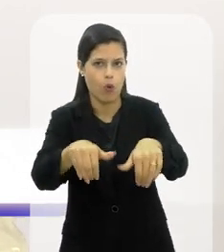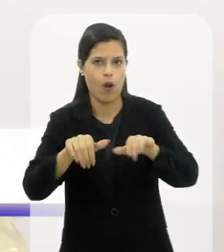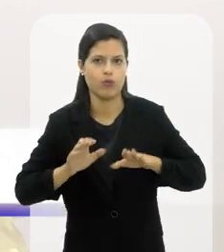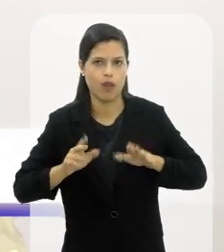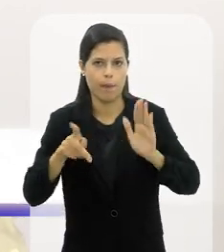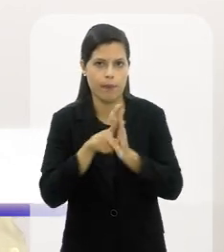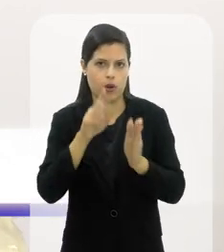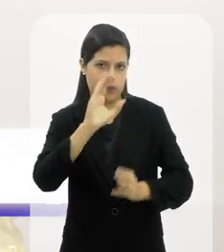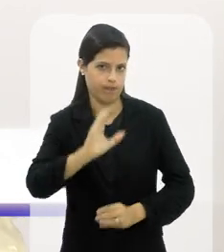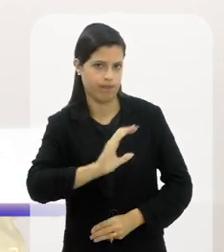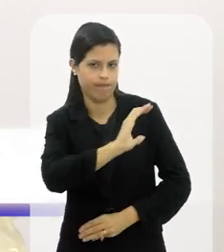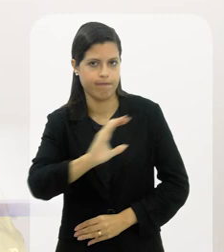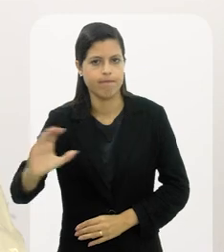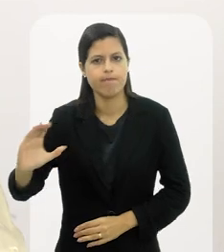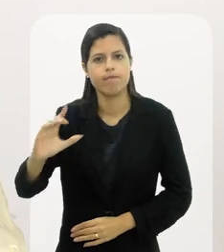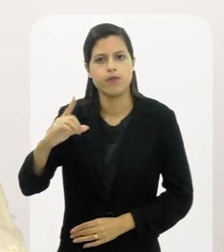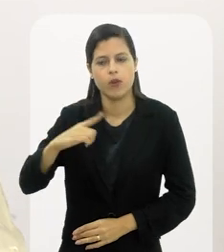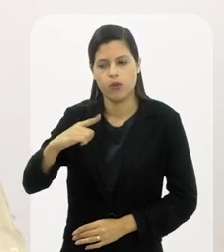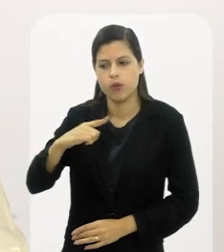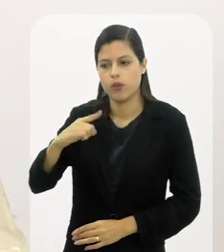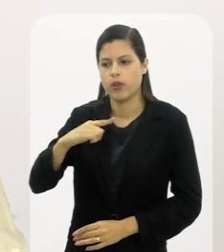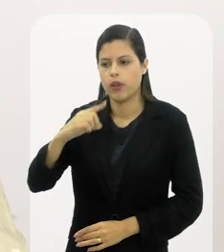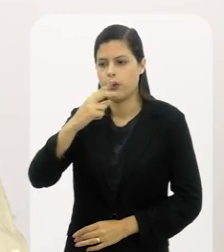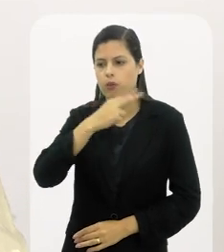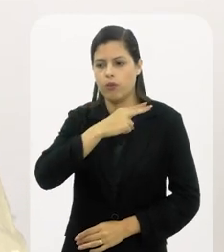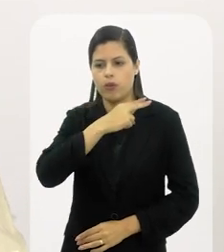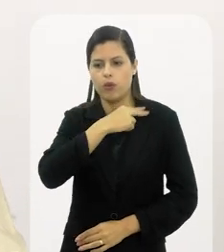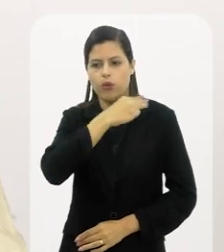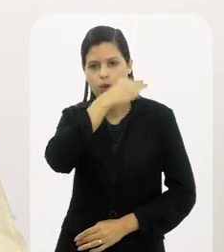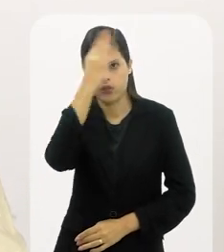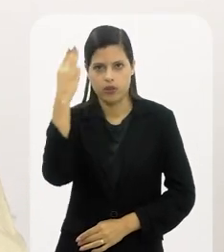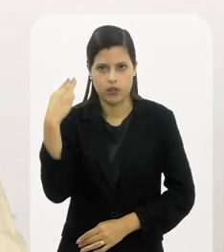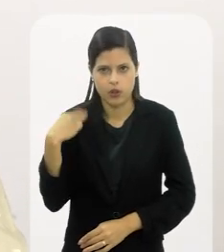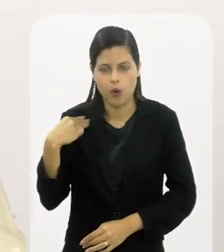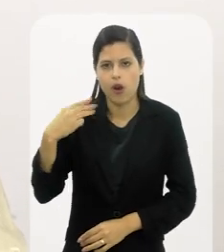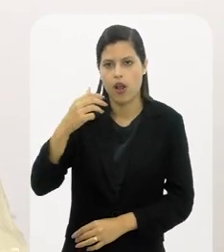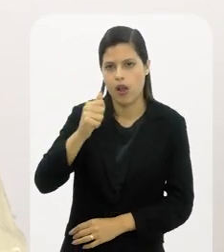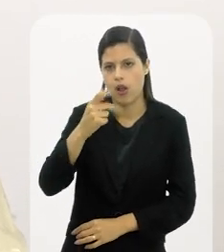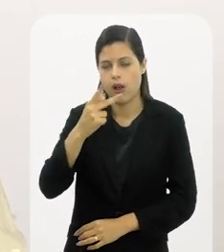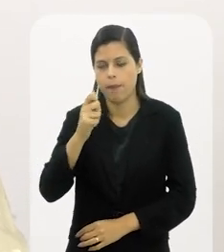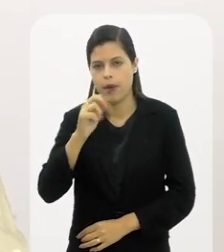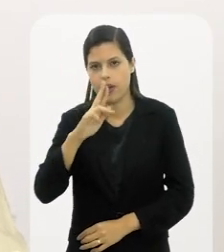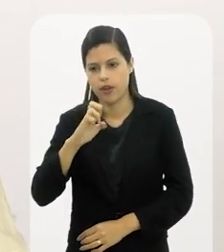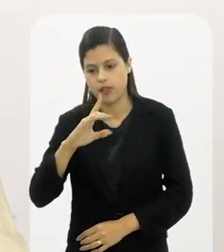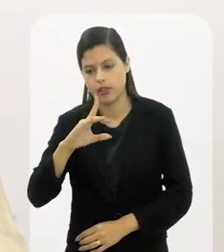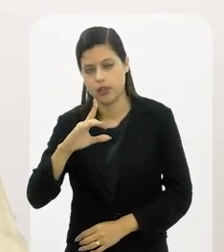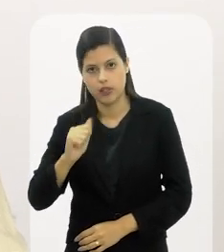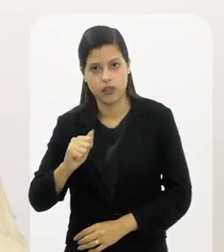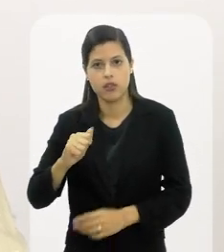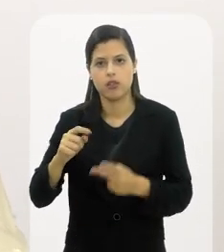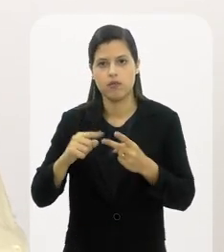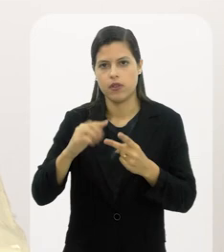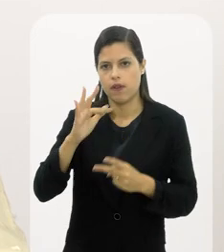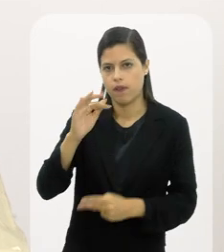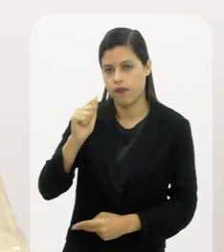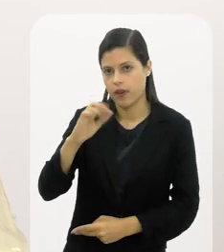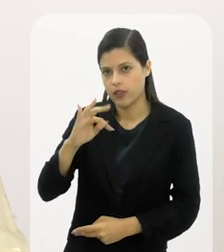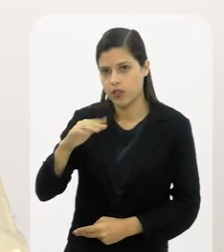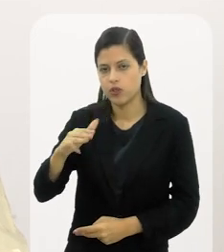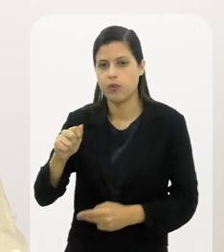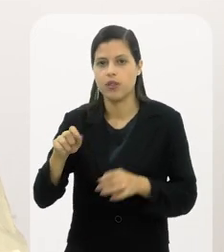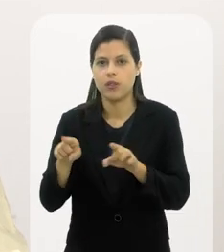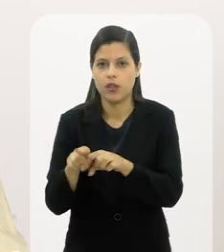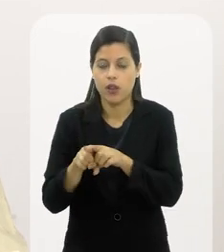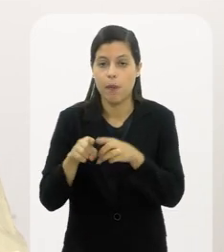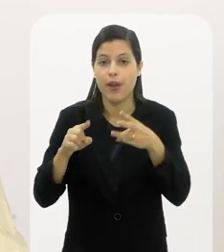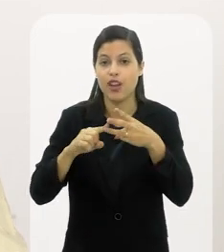altar católico. Eu tenho Nossa Senhora Aparecida, eu tenho Nossa Senhora de Fátima e eu tenho